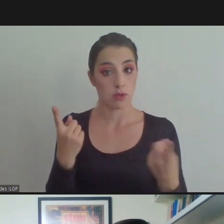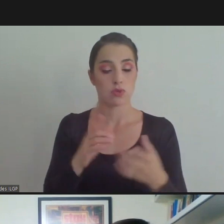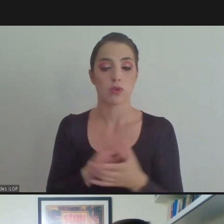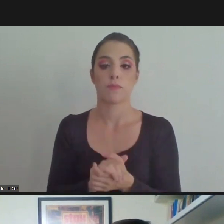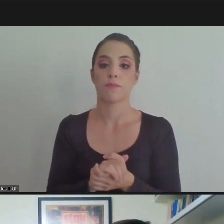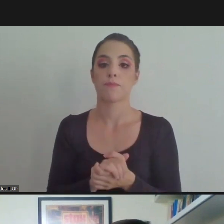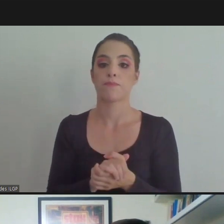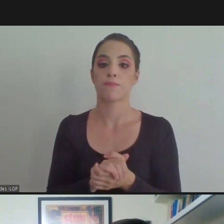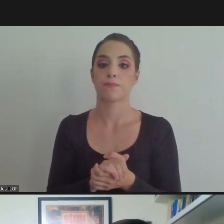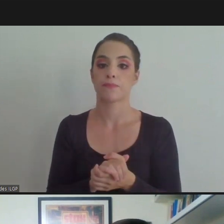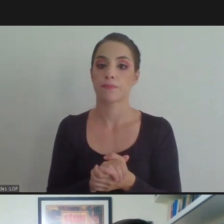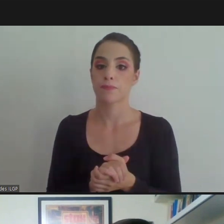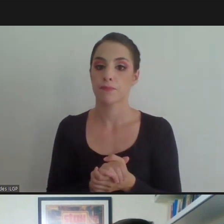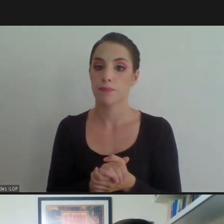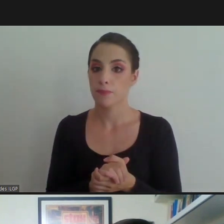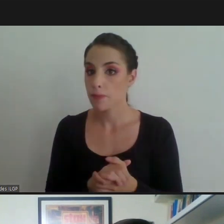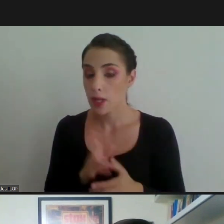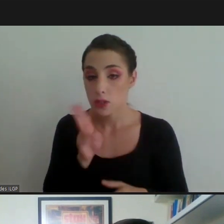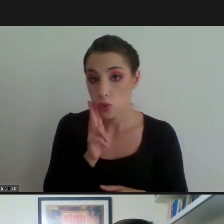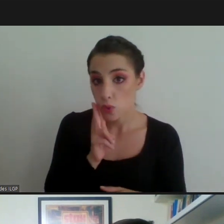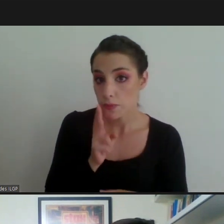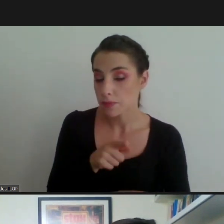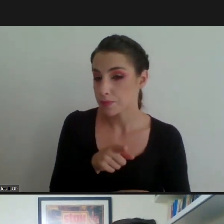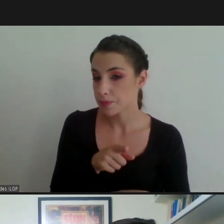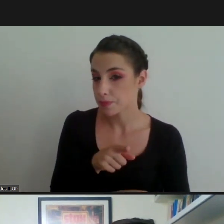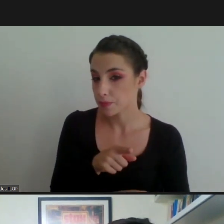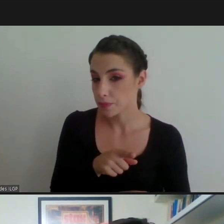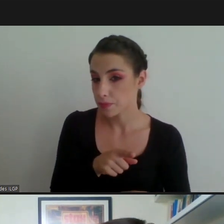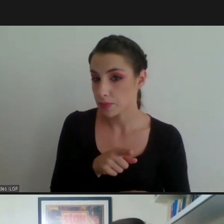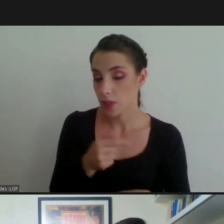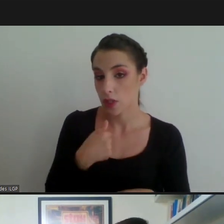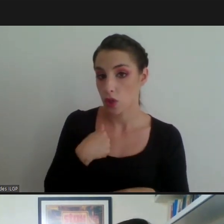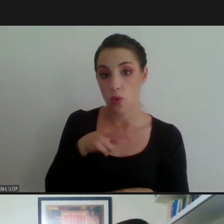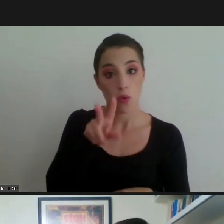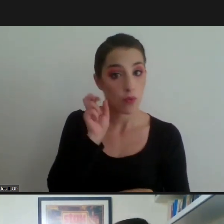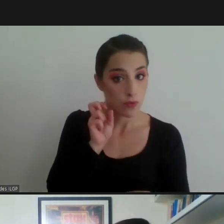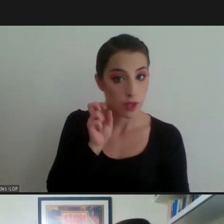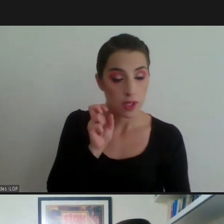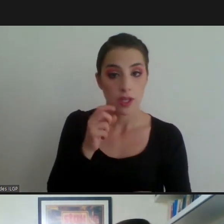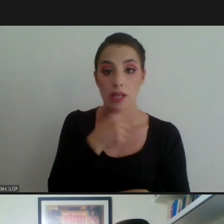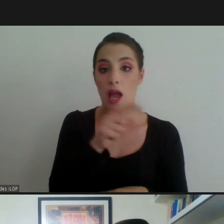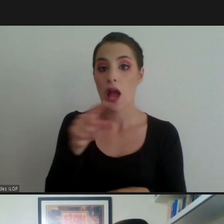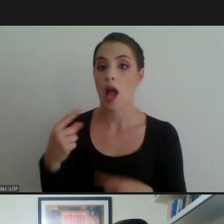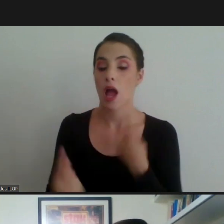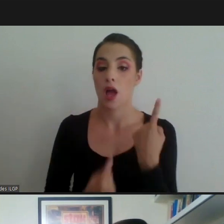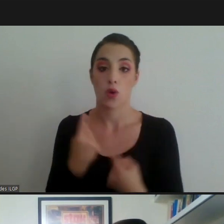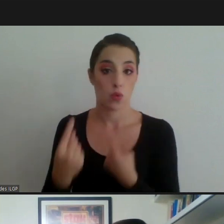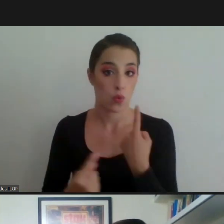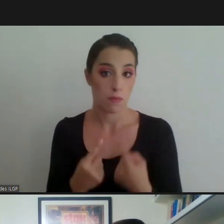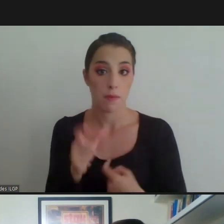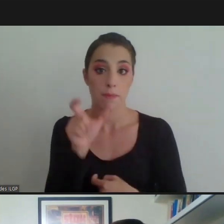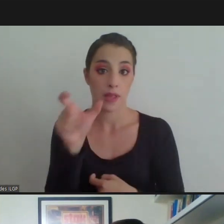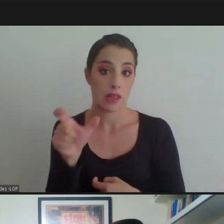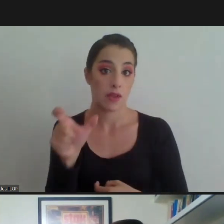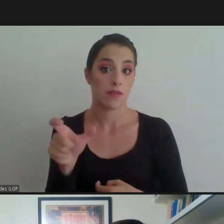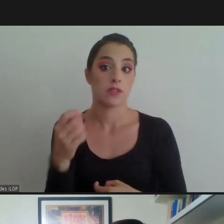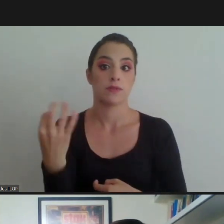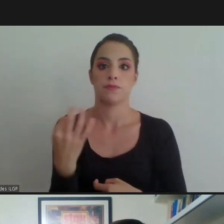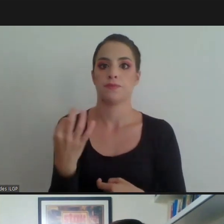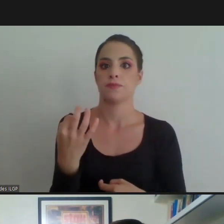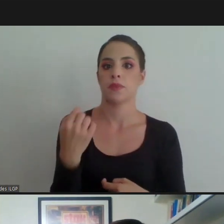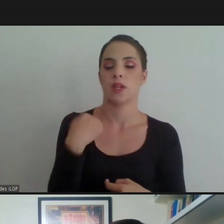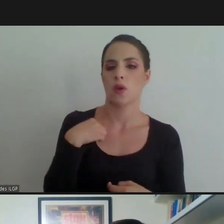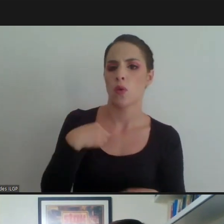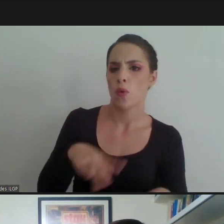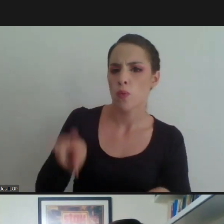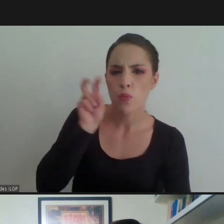fez... Perdão. Desculpe, estou aqui a ouvi-la e há aqui algumas palavras que me vão